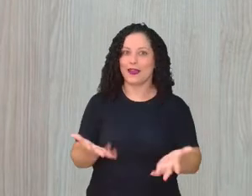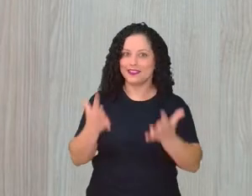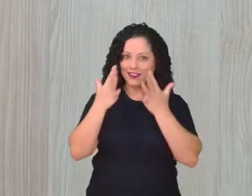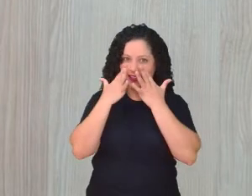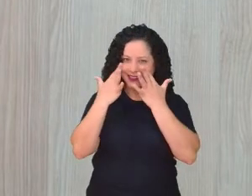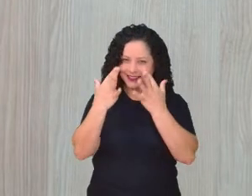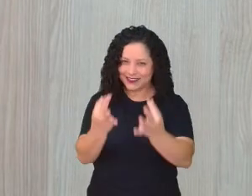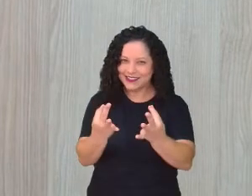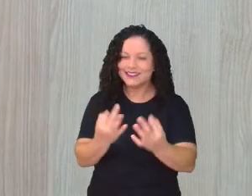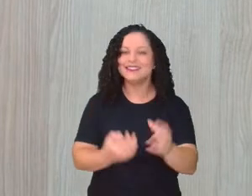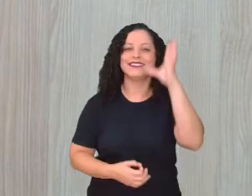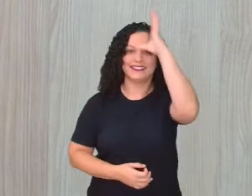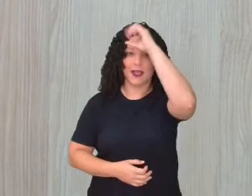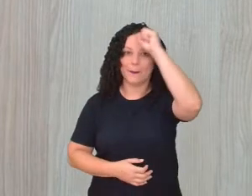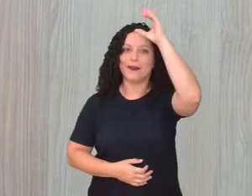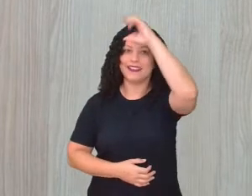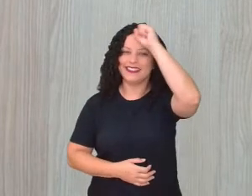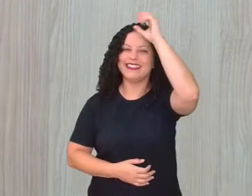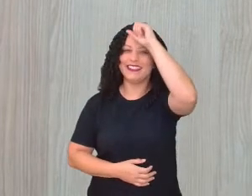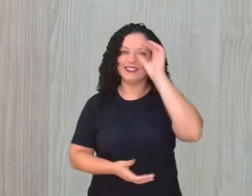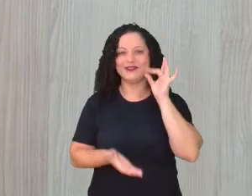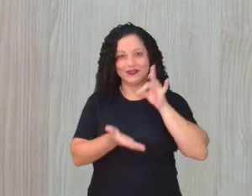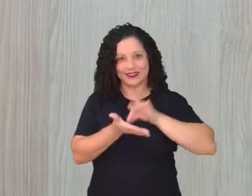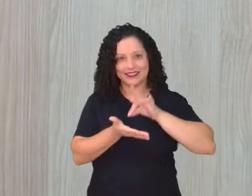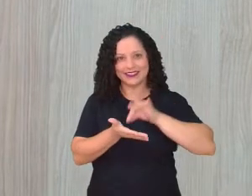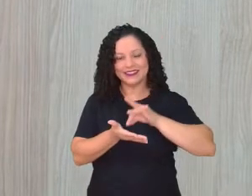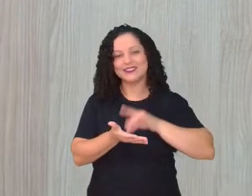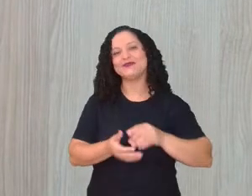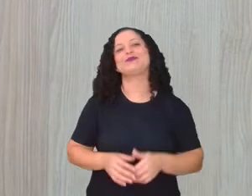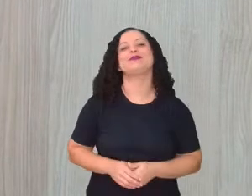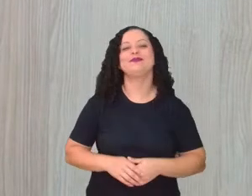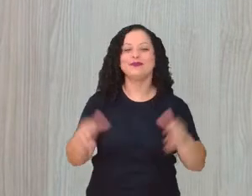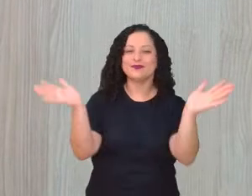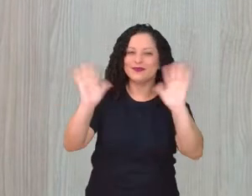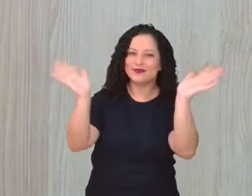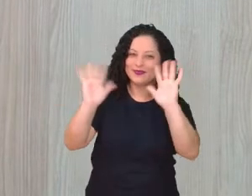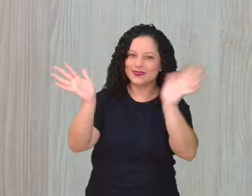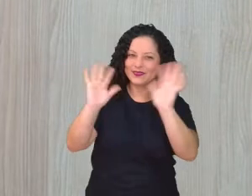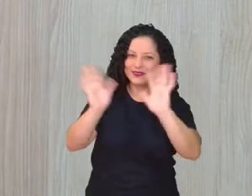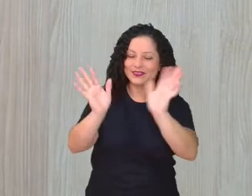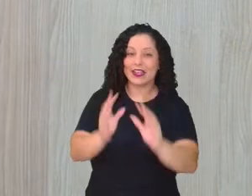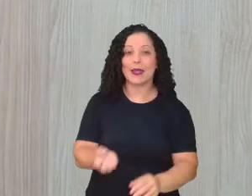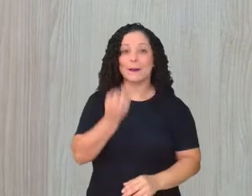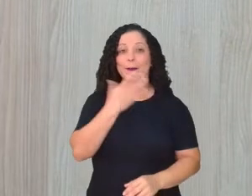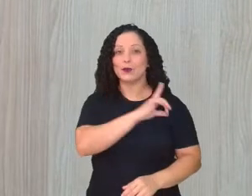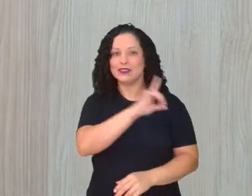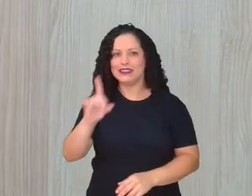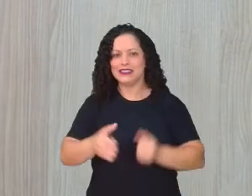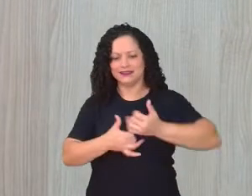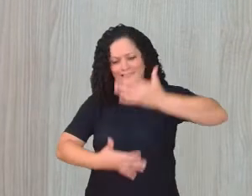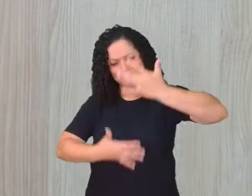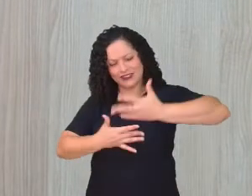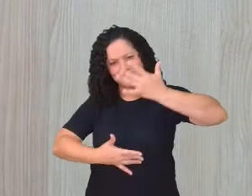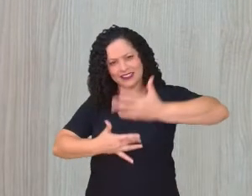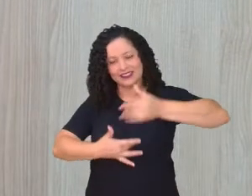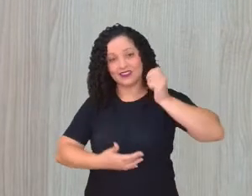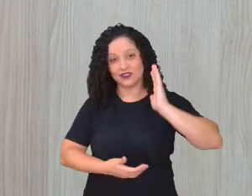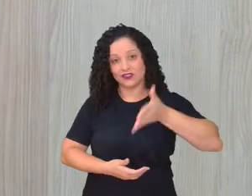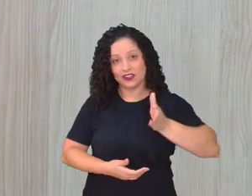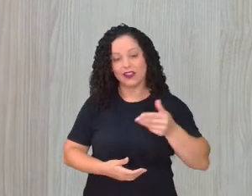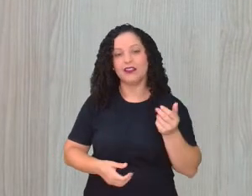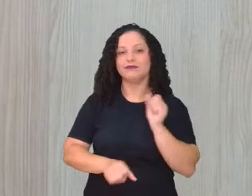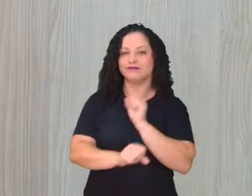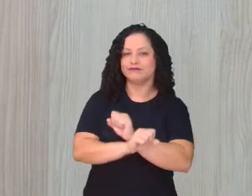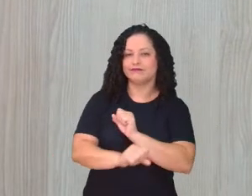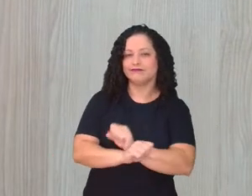atenta para poder aprender, né? Isso, minha gente. Olá, meu povo, né? Já dei meu bom dia aqui no chat. Eu tô aguardando